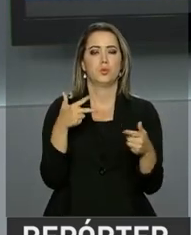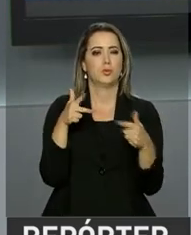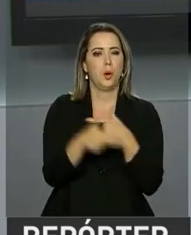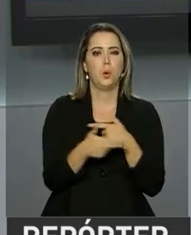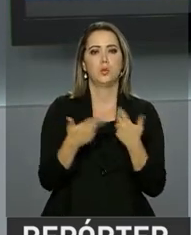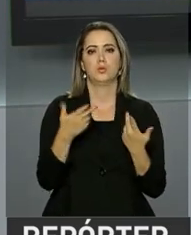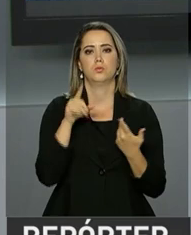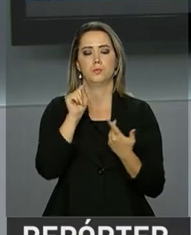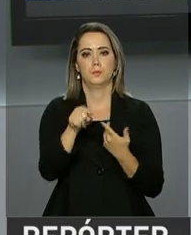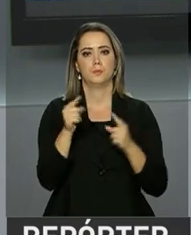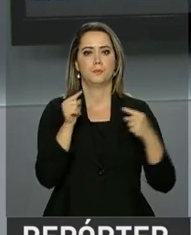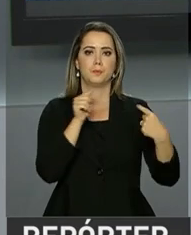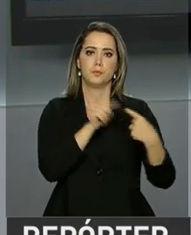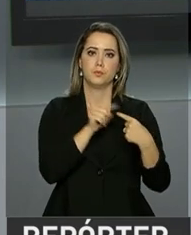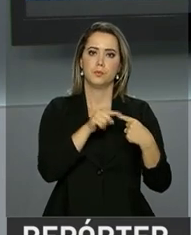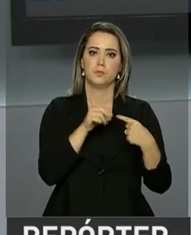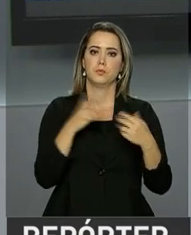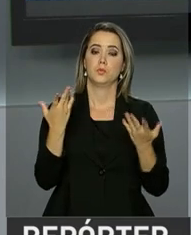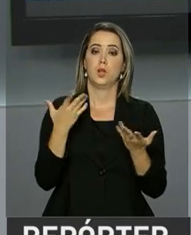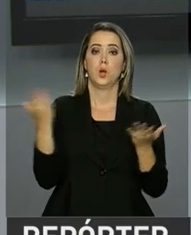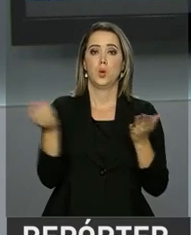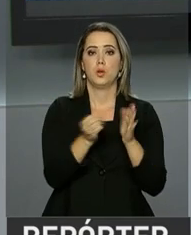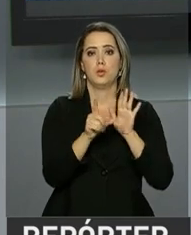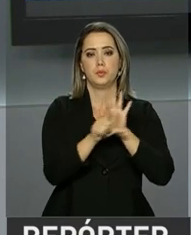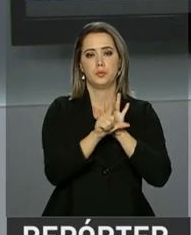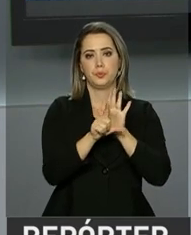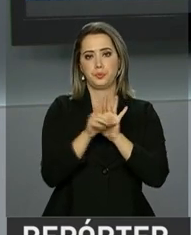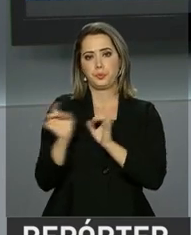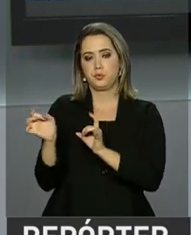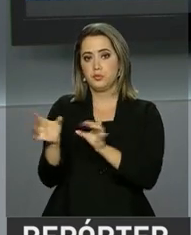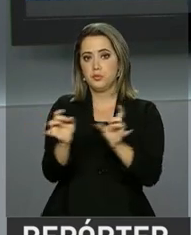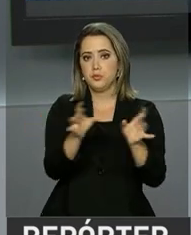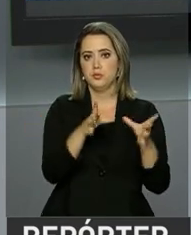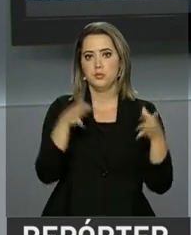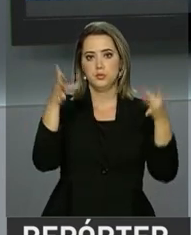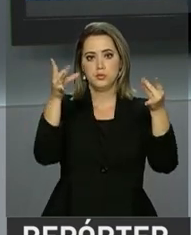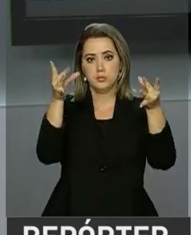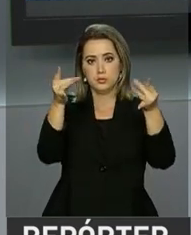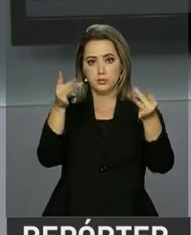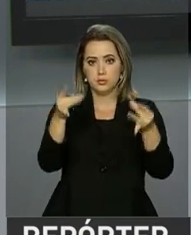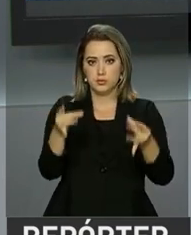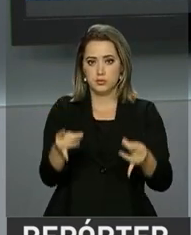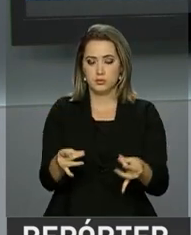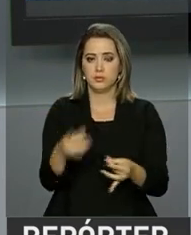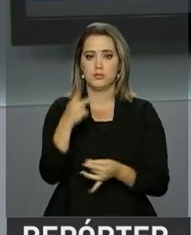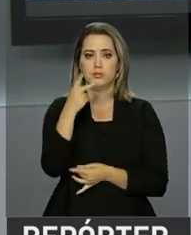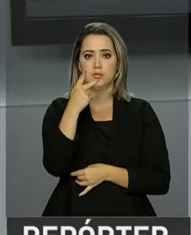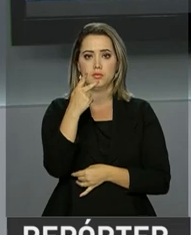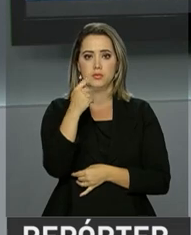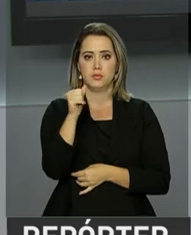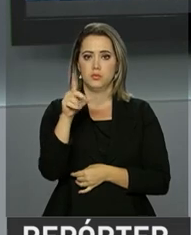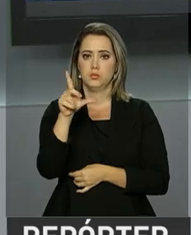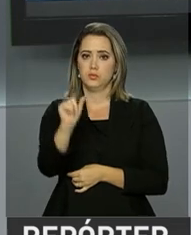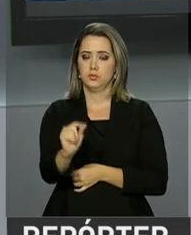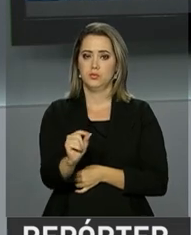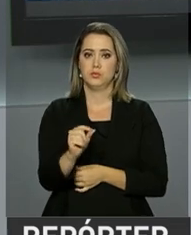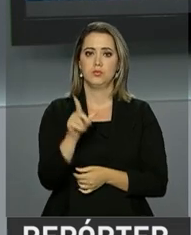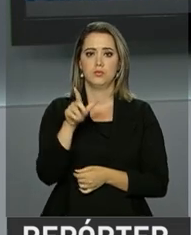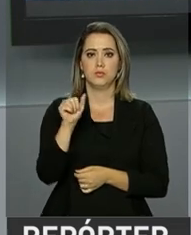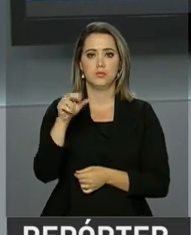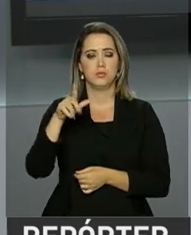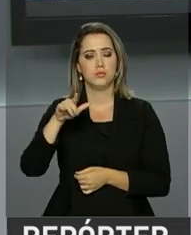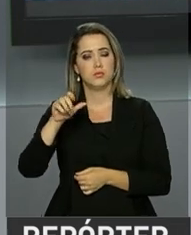interrompidos com esse objetivo passou a valer a nova lei de concessões os detalhes nós vamos ver na reportagem de